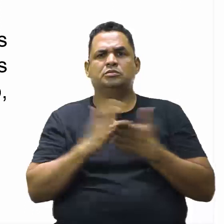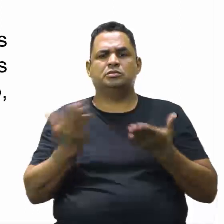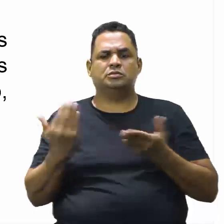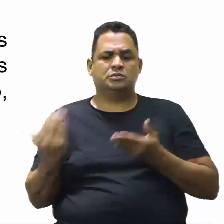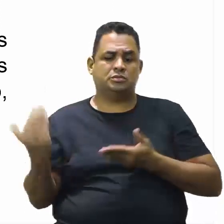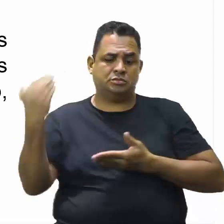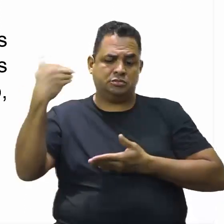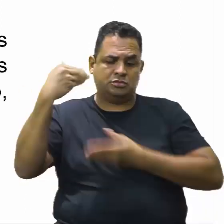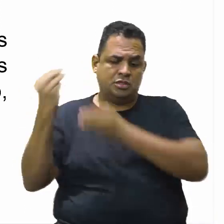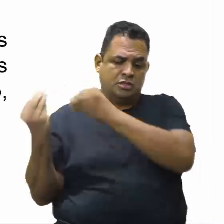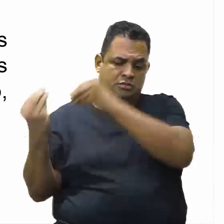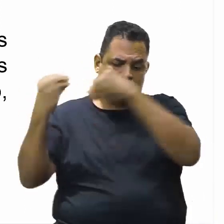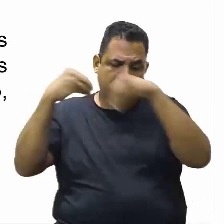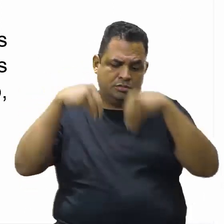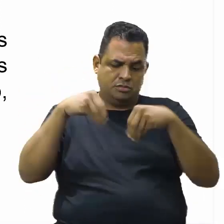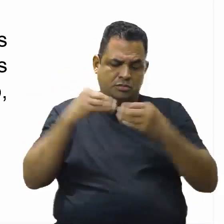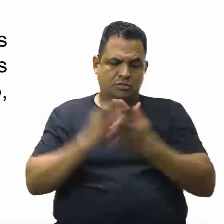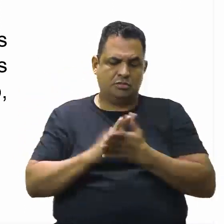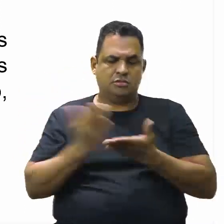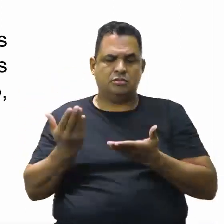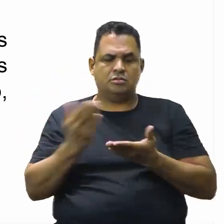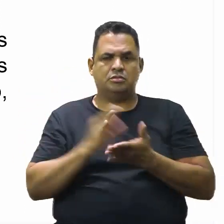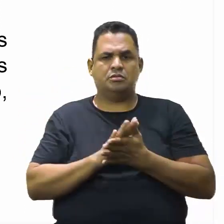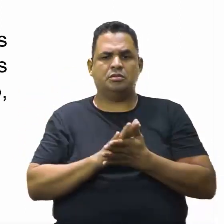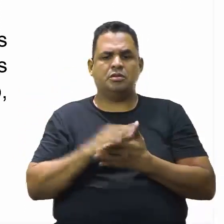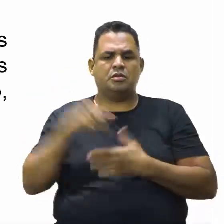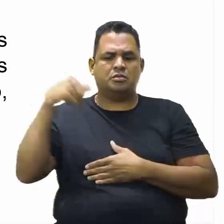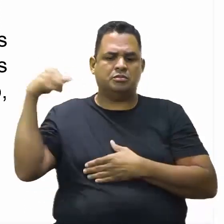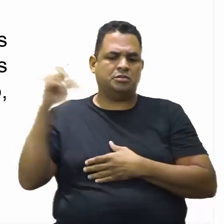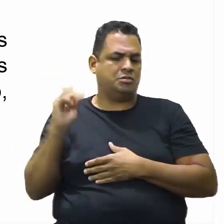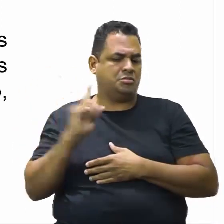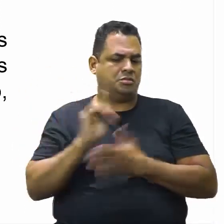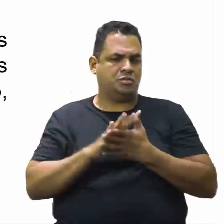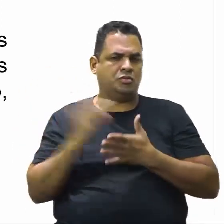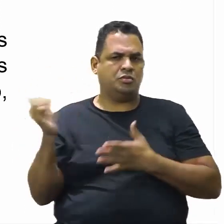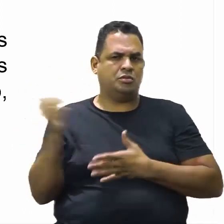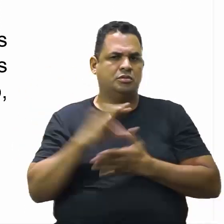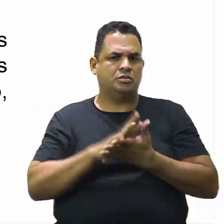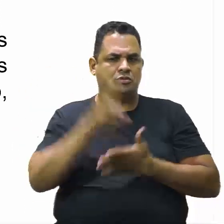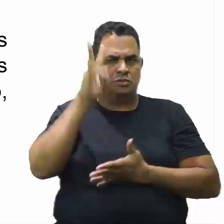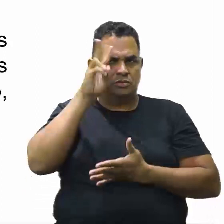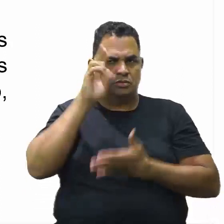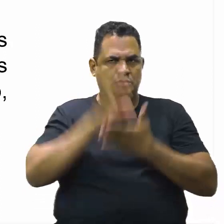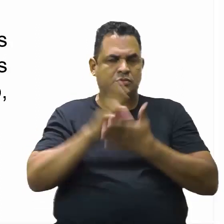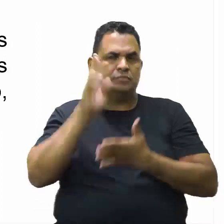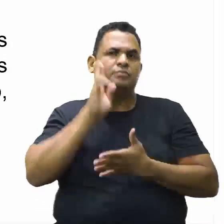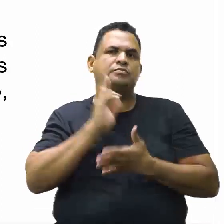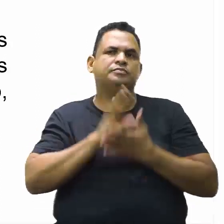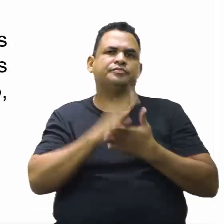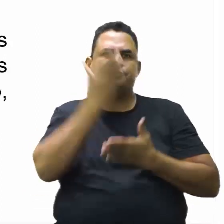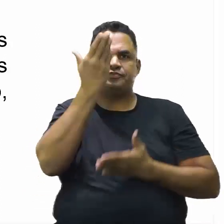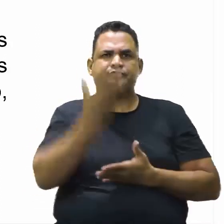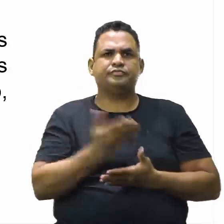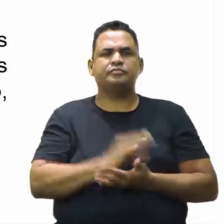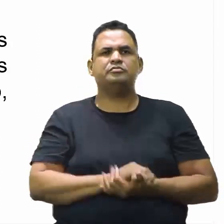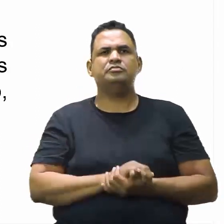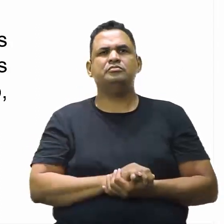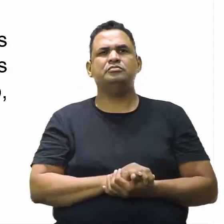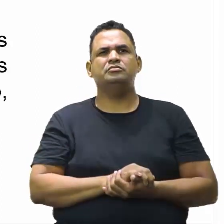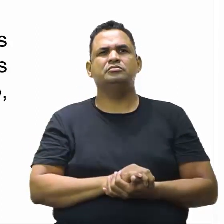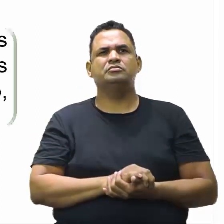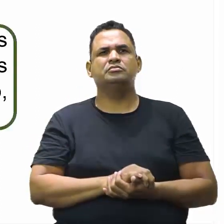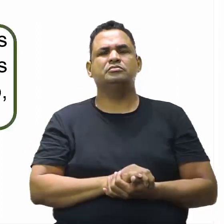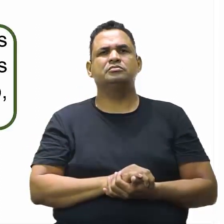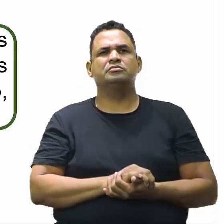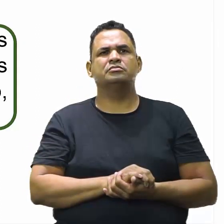de imigrantes nordestinos não é tão recente na história de Rondônia. Vamos lá, conferir aí a alternativa correta